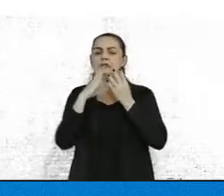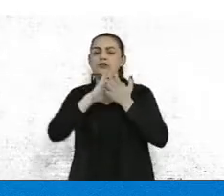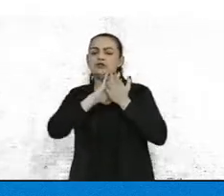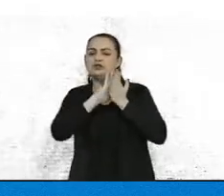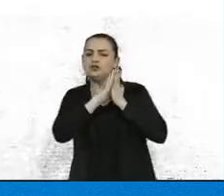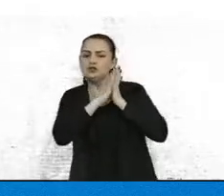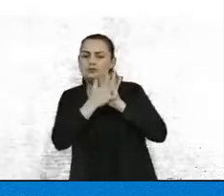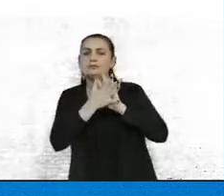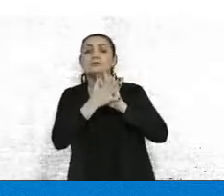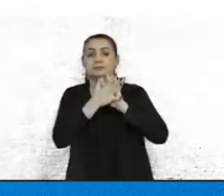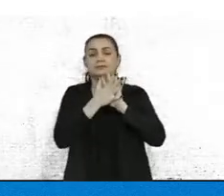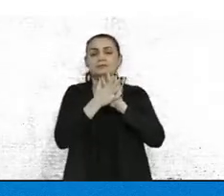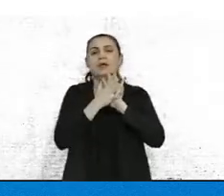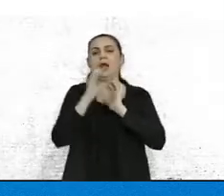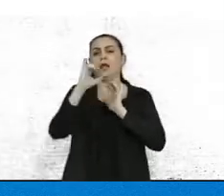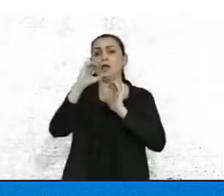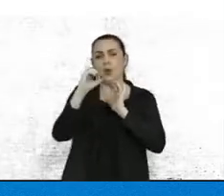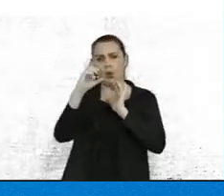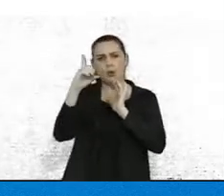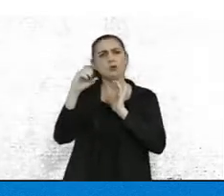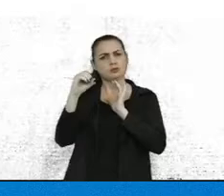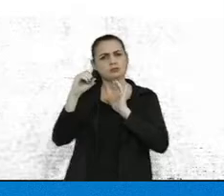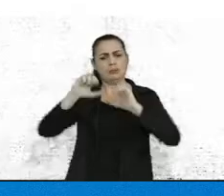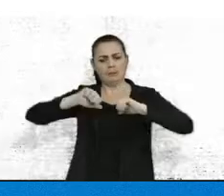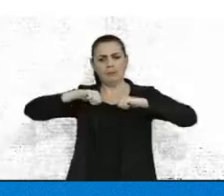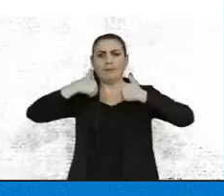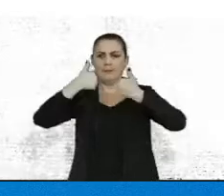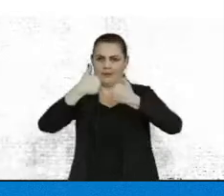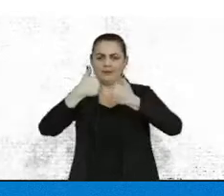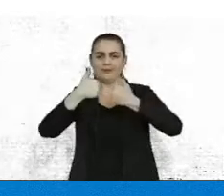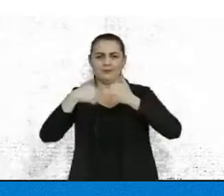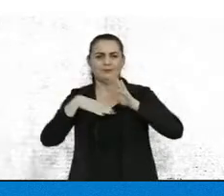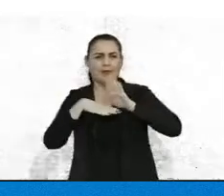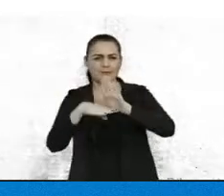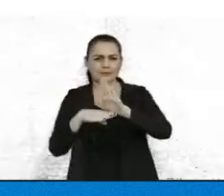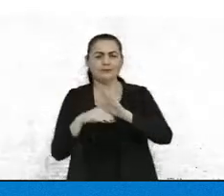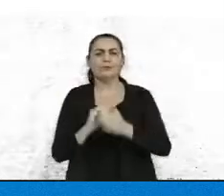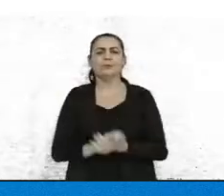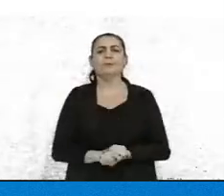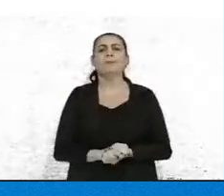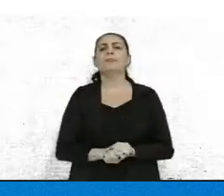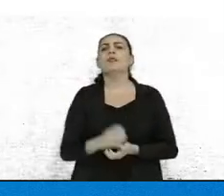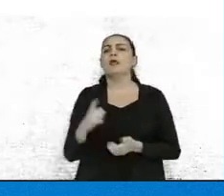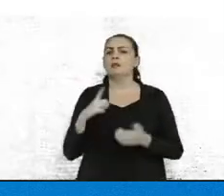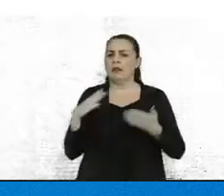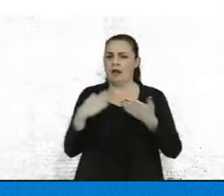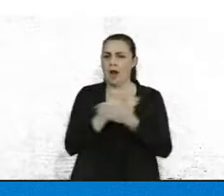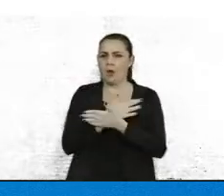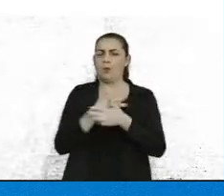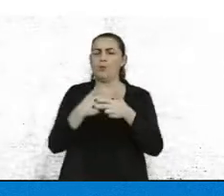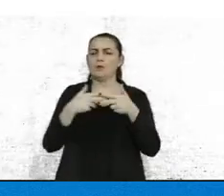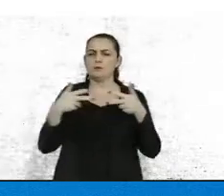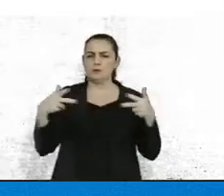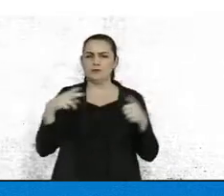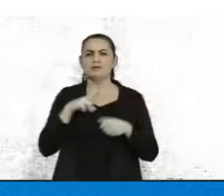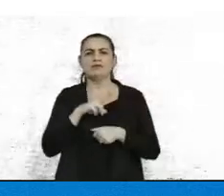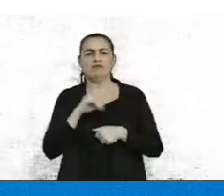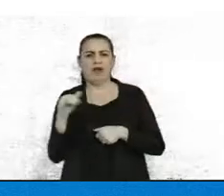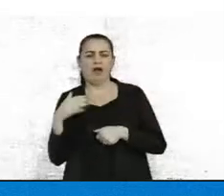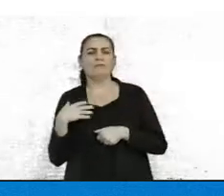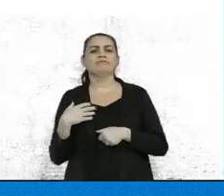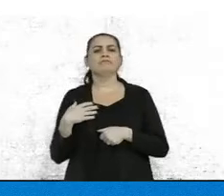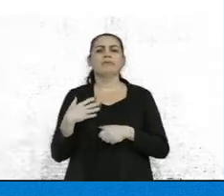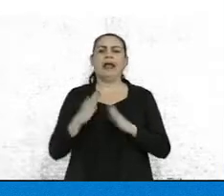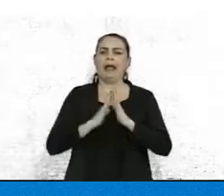iodo. Tem várias coisas que vão interferir na produção dos hormônios de tireoide. Então, tem fatores que, por